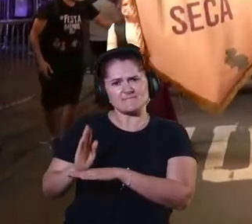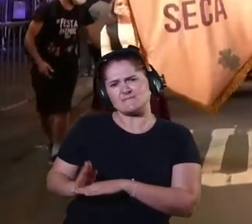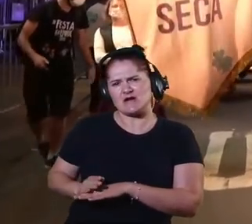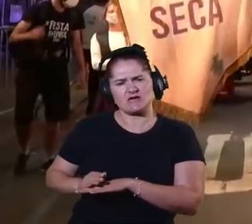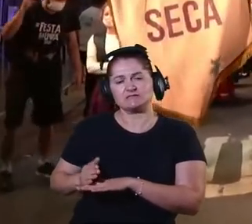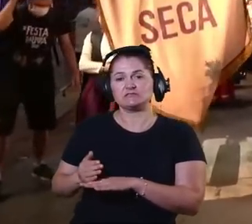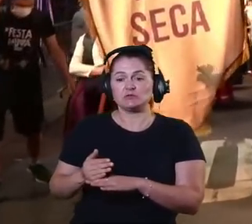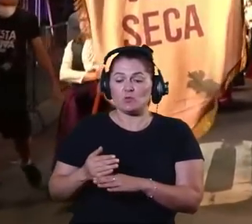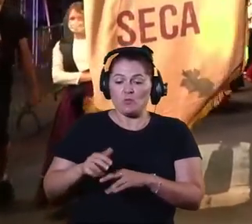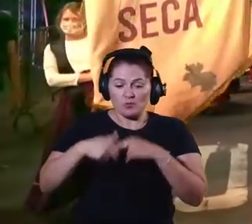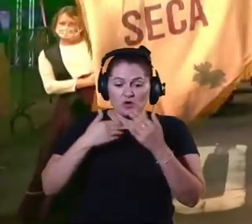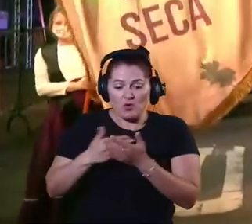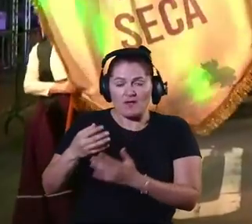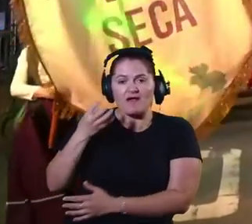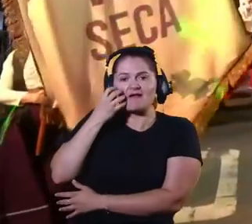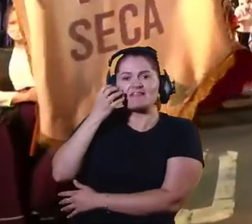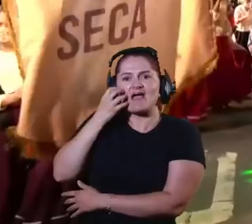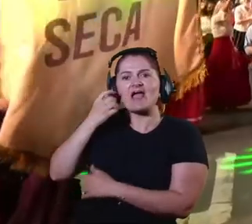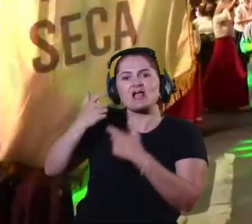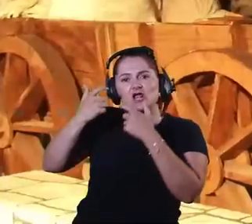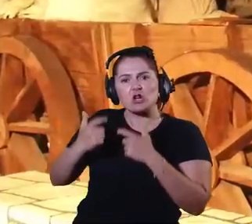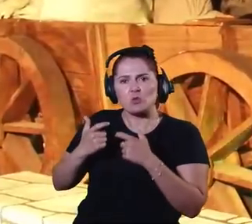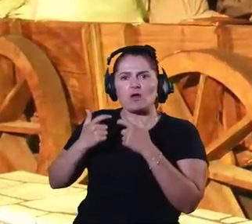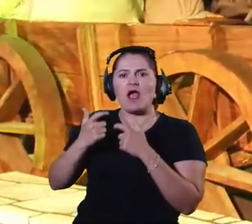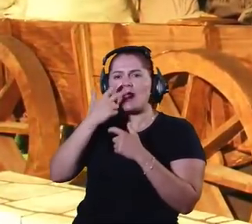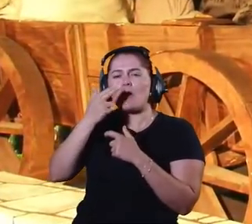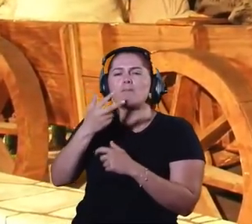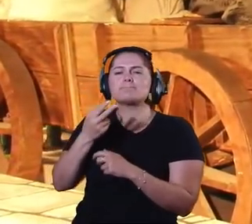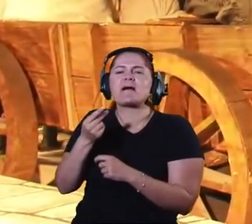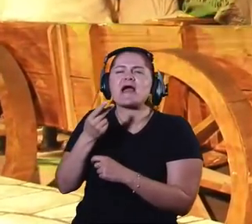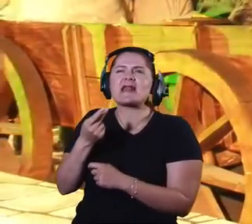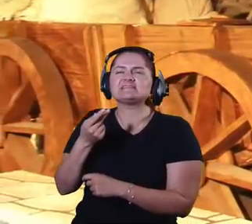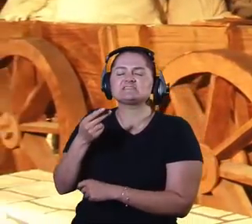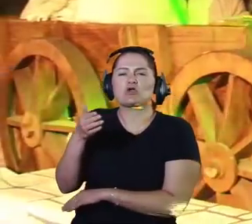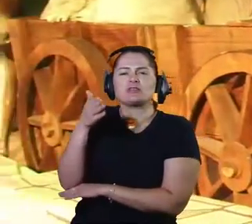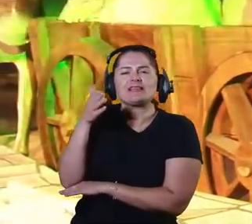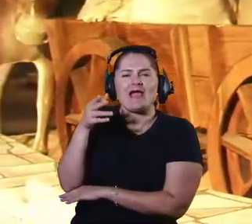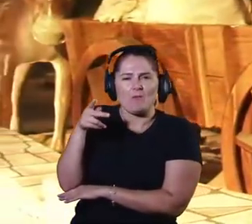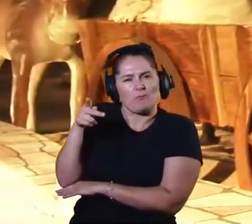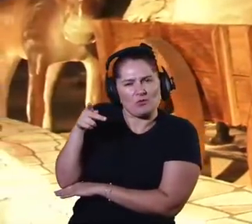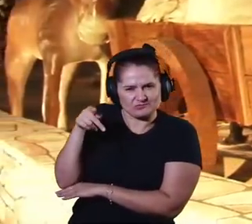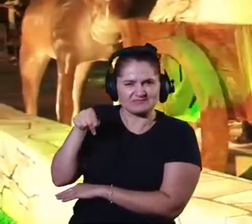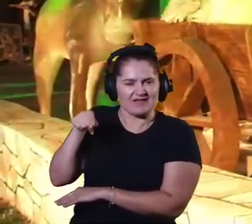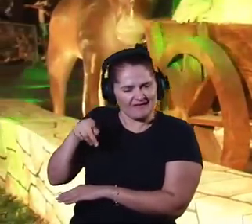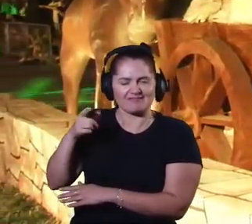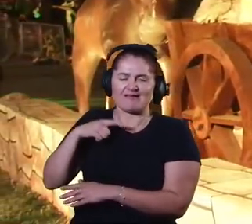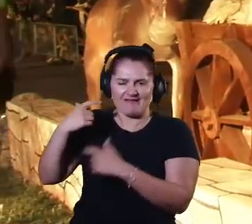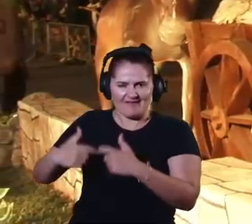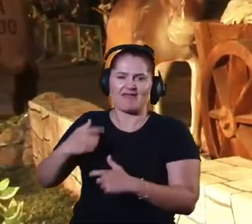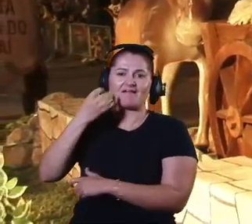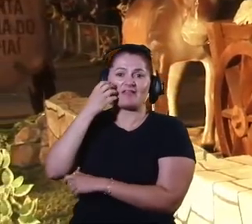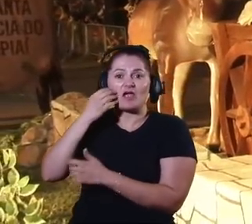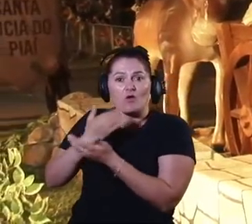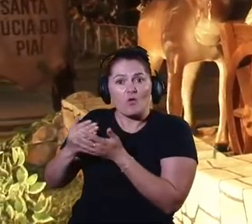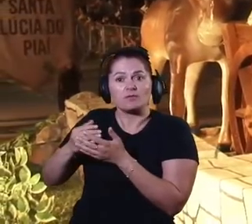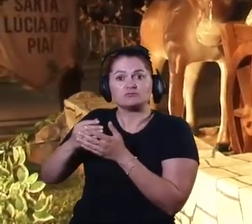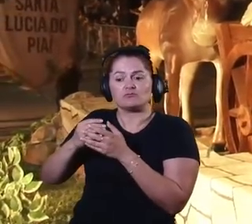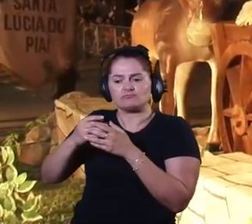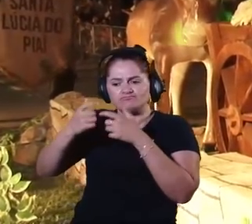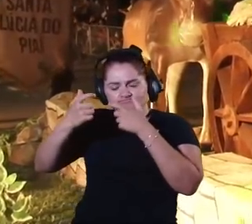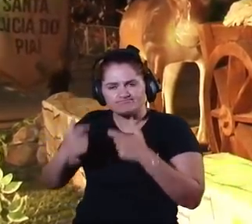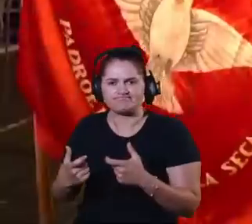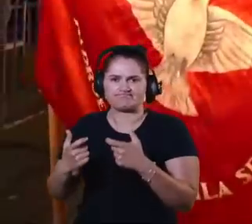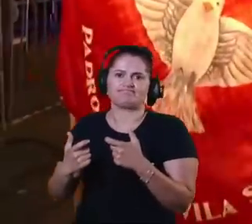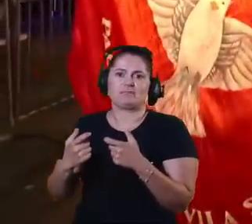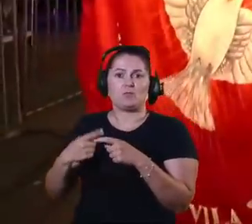isso a pousada da Anarreque ali, e seguiam para esses distritos hoje, Vila Oliva, Vila Seca, Criúva, até